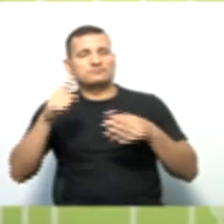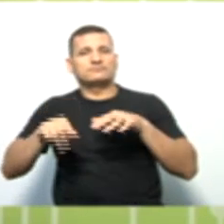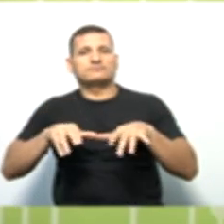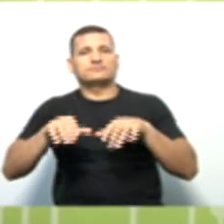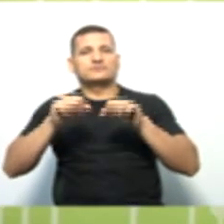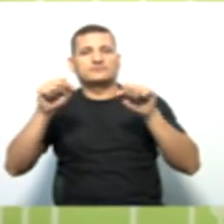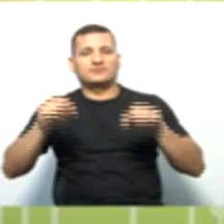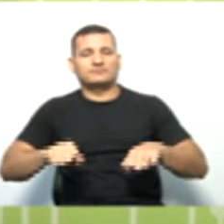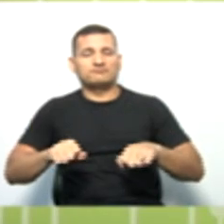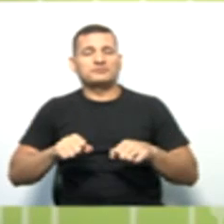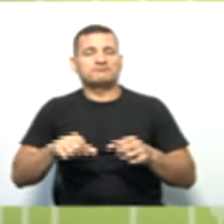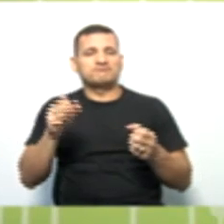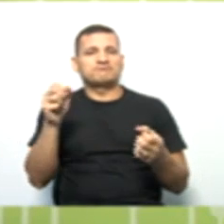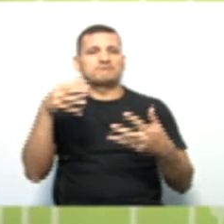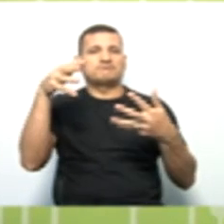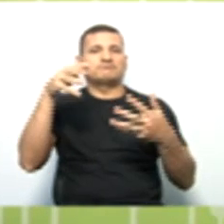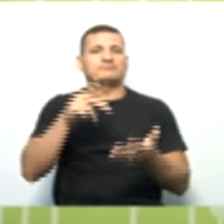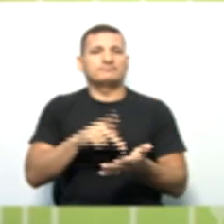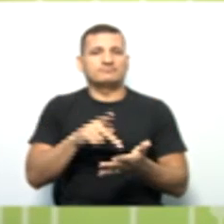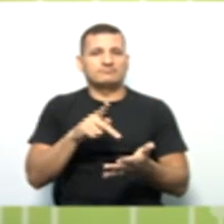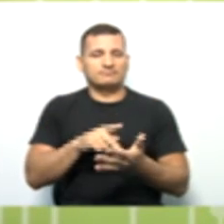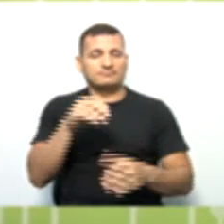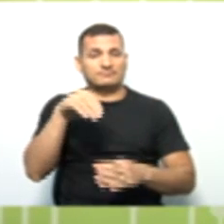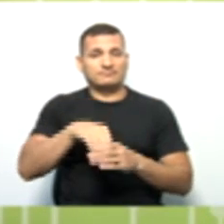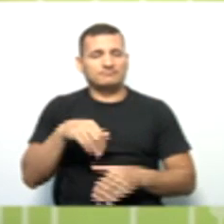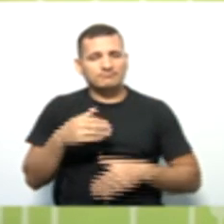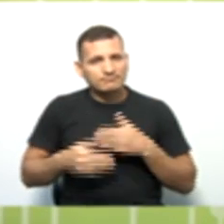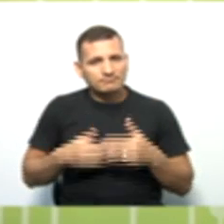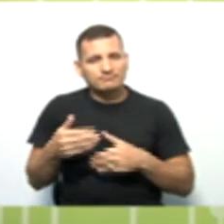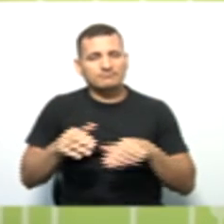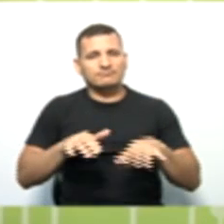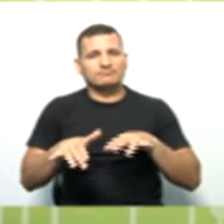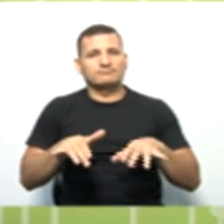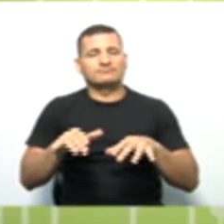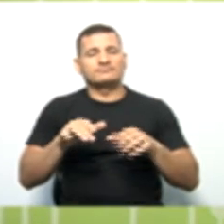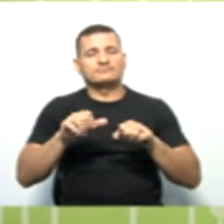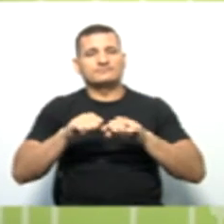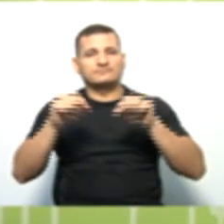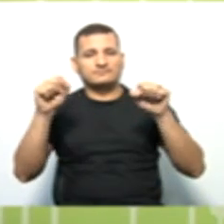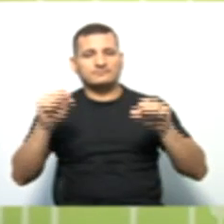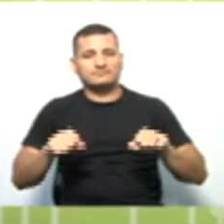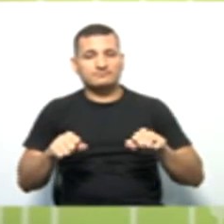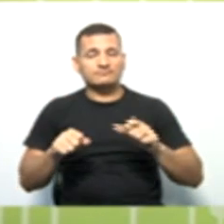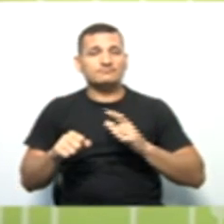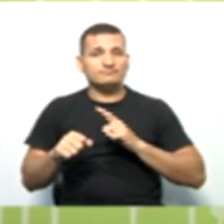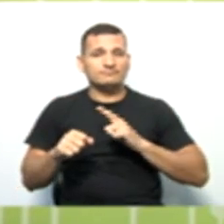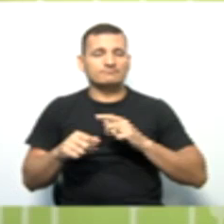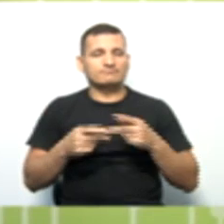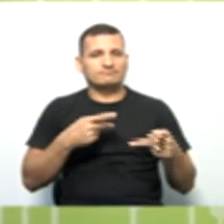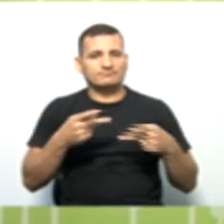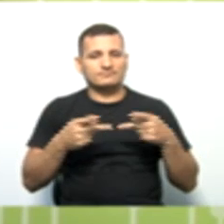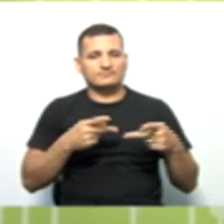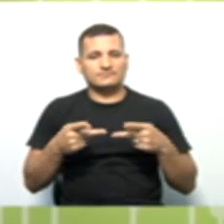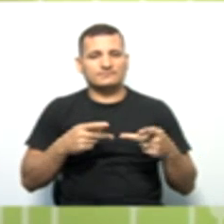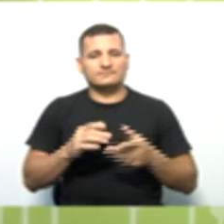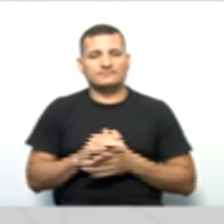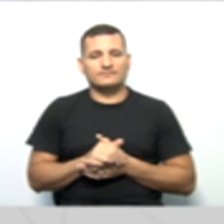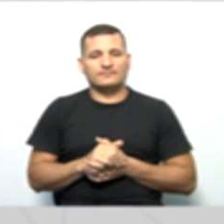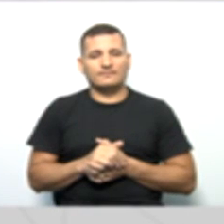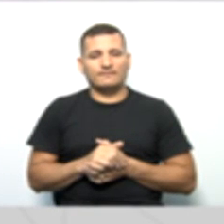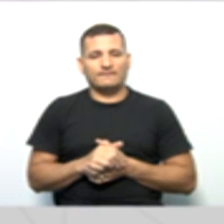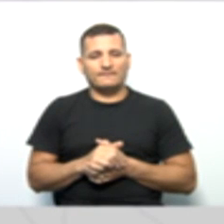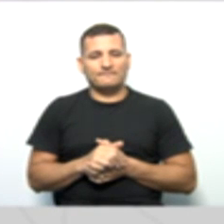milagre dentro do processo de desenvolvimento de software. E aí a gente tem essa parte do projeto, tá, gente? O projeto,